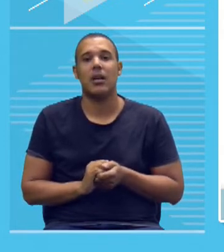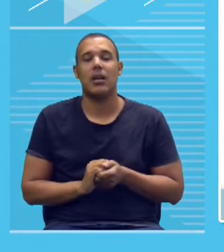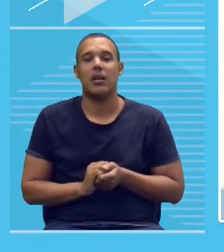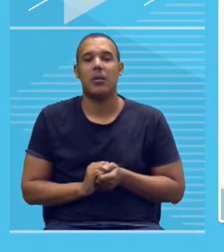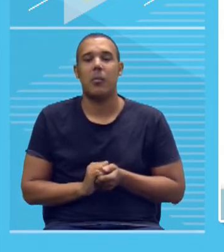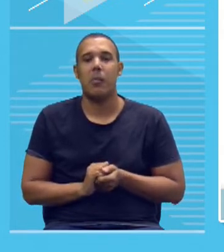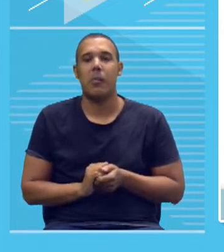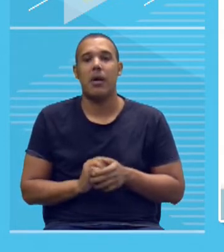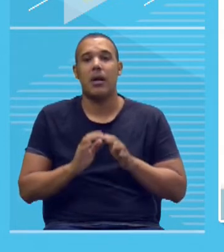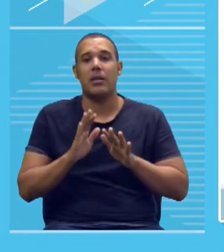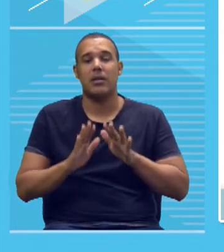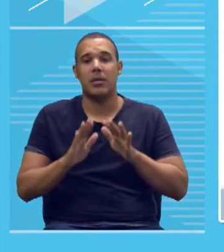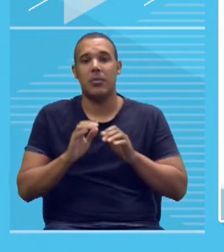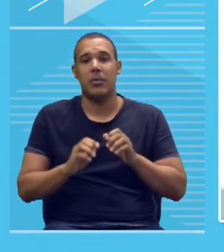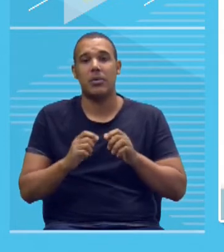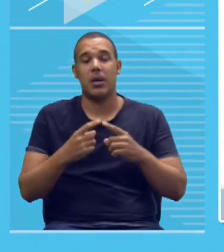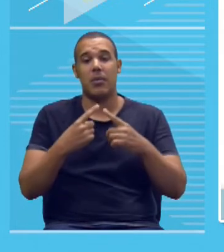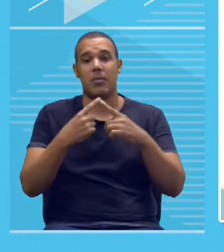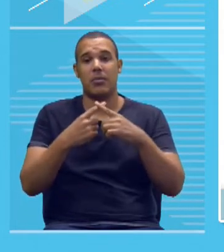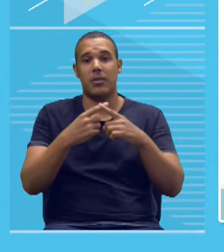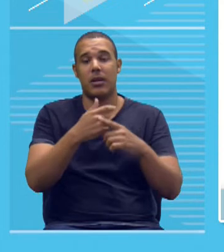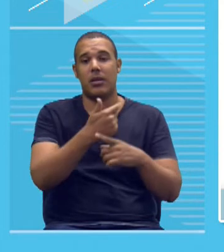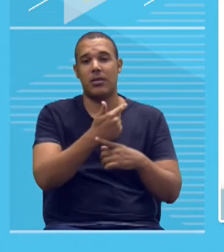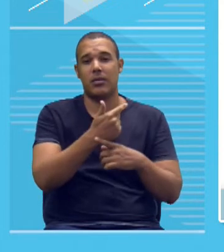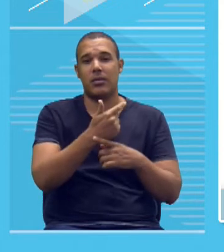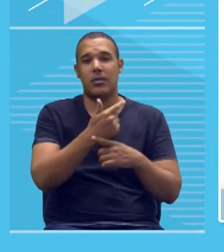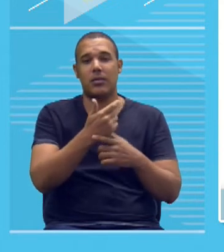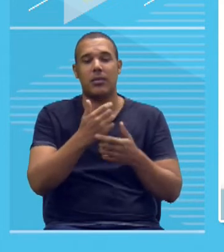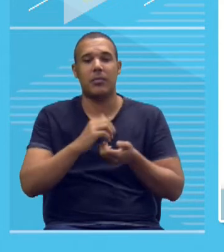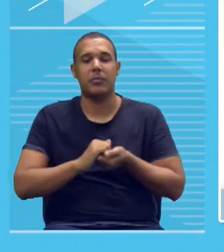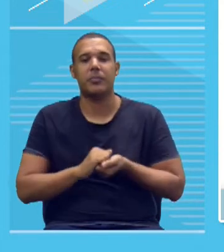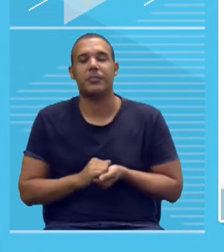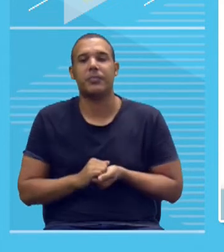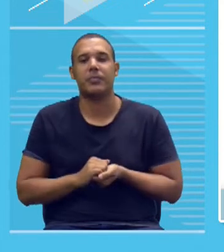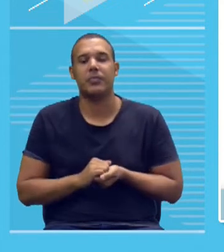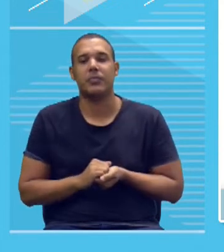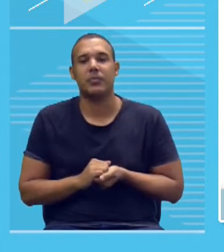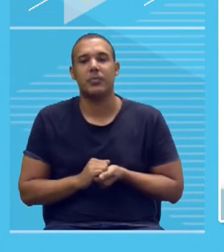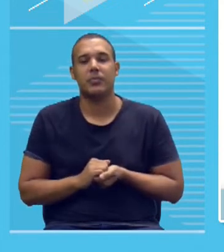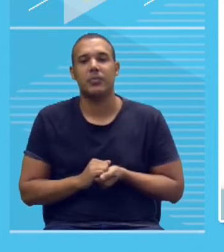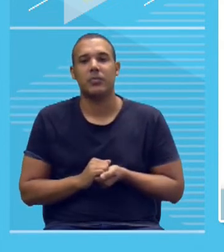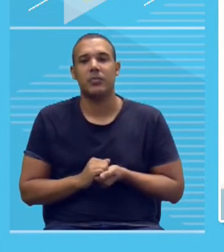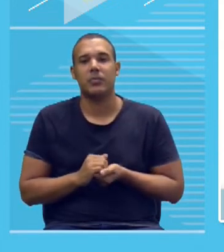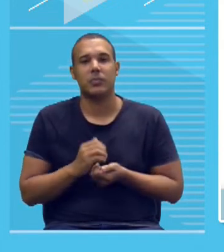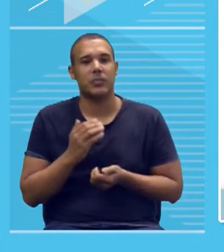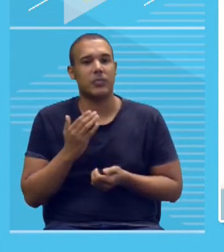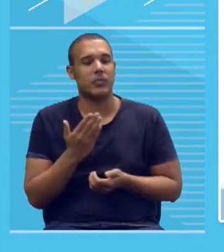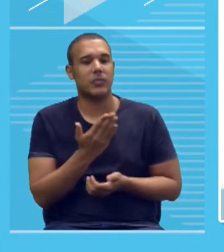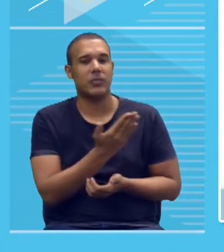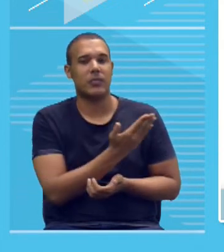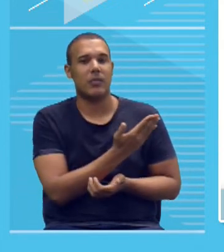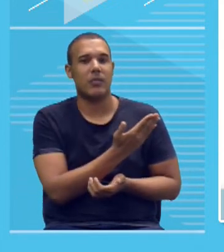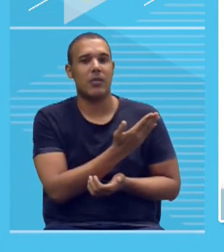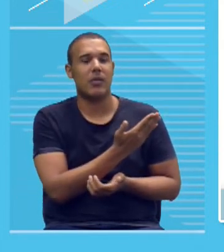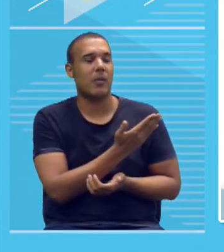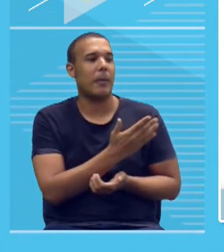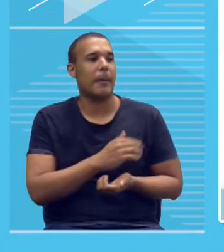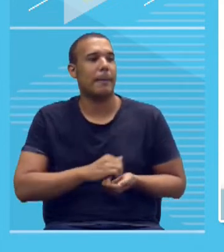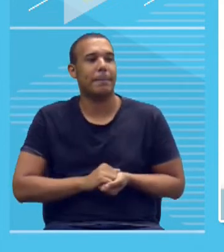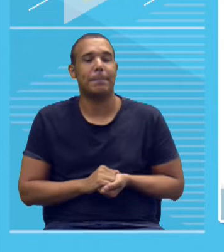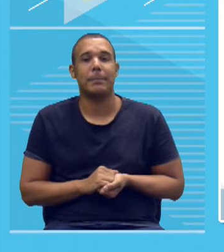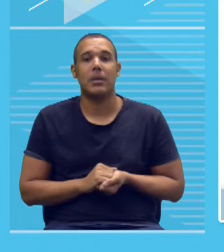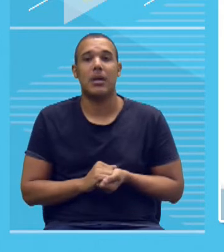multiplicando quem sobrou 2 x 2 x 4 e vai dar o mesmo 16